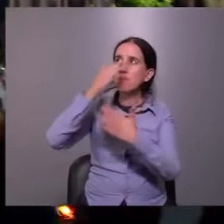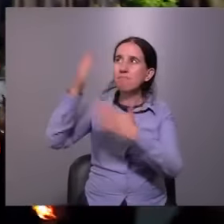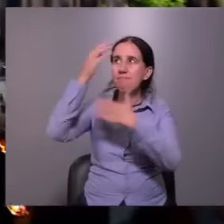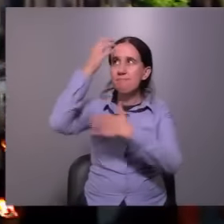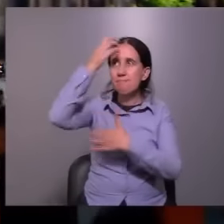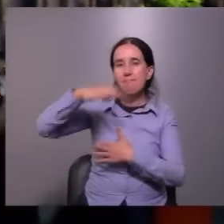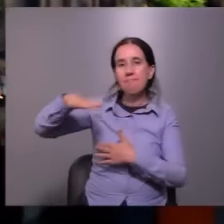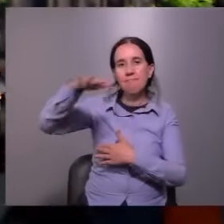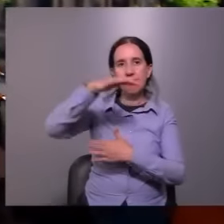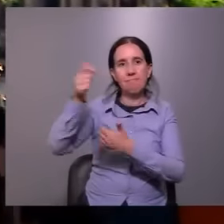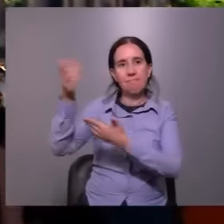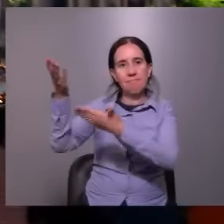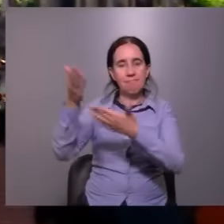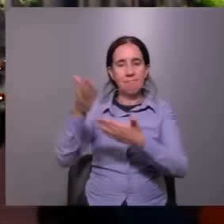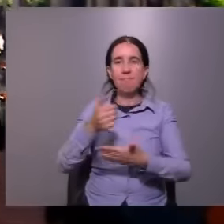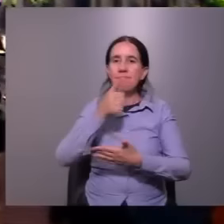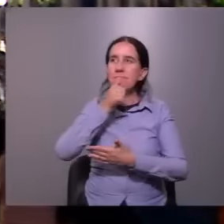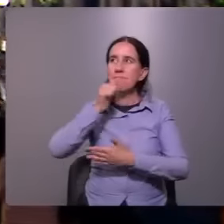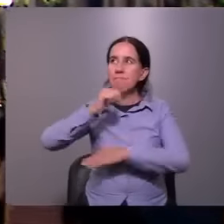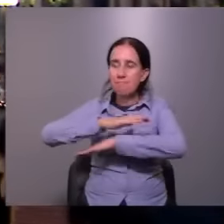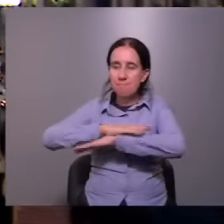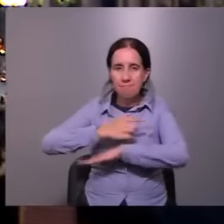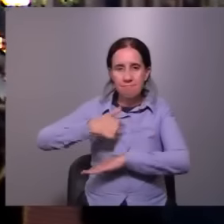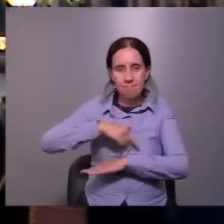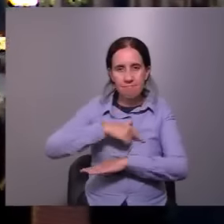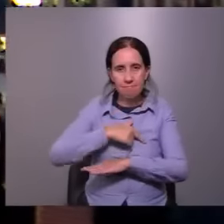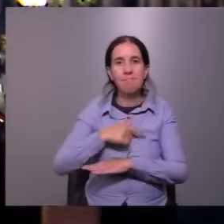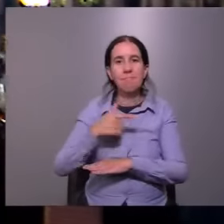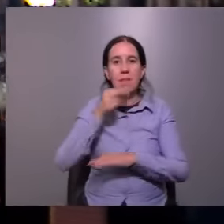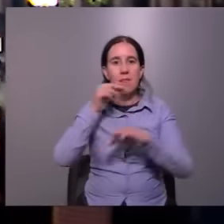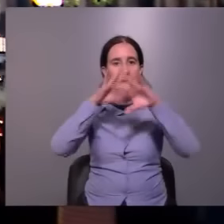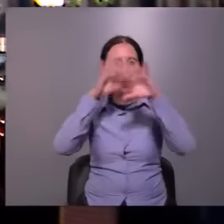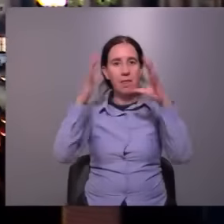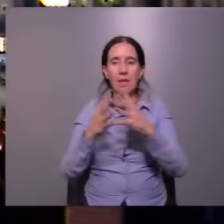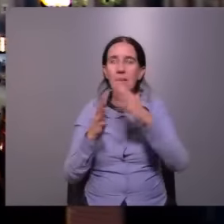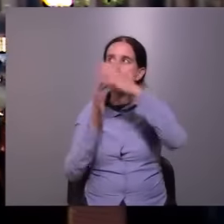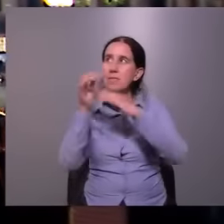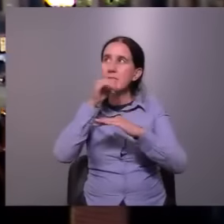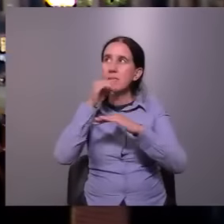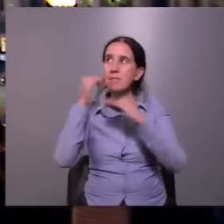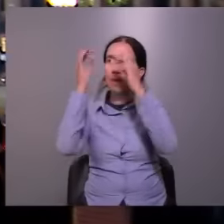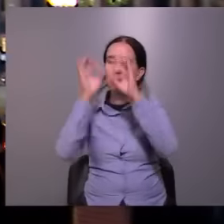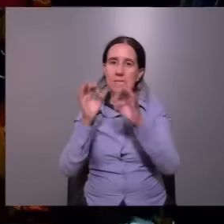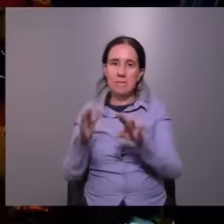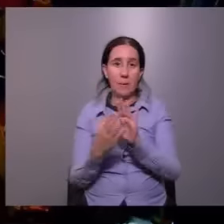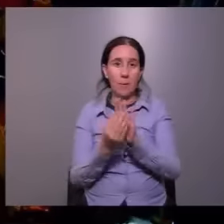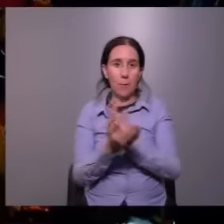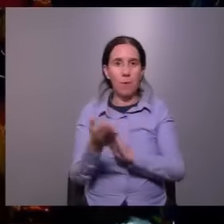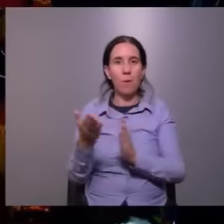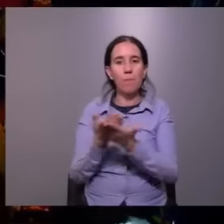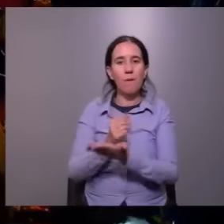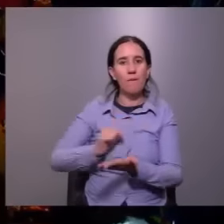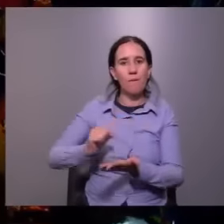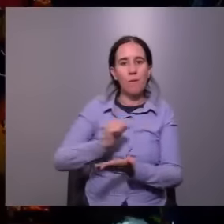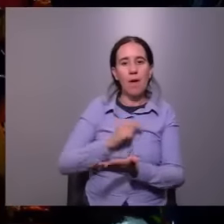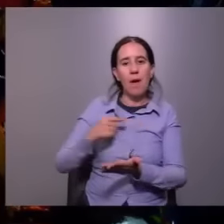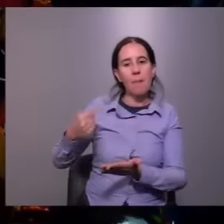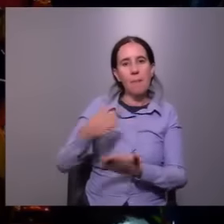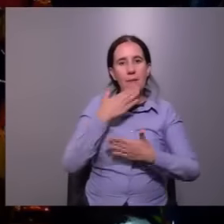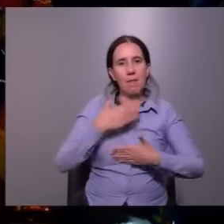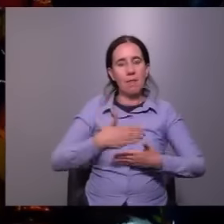Padre nuestro, que estás en el cielo, santificado sea tu nombre, venga a nosotros tu reino, hágase tu